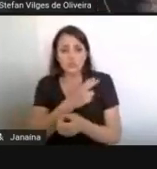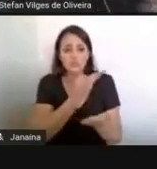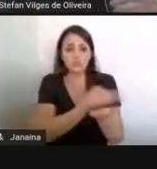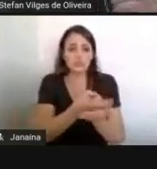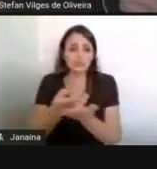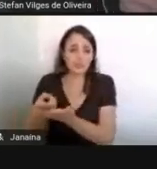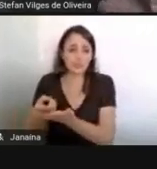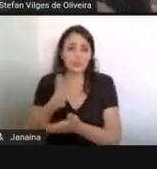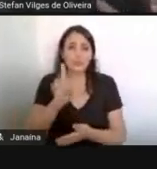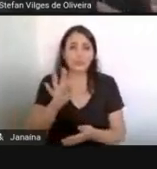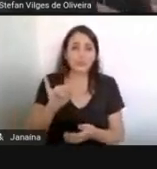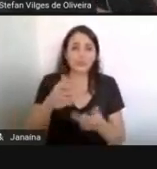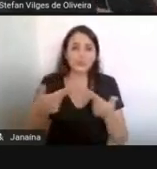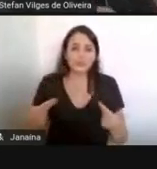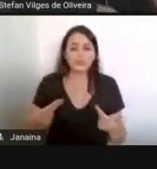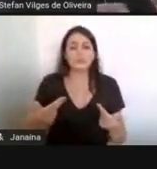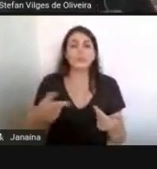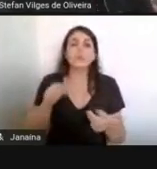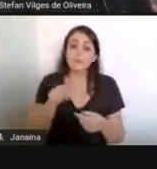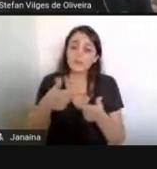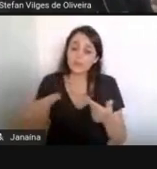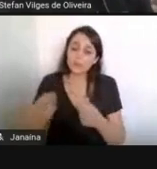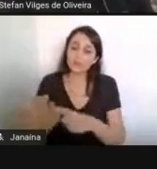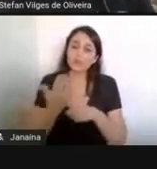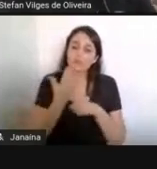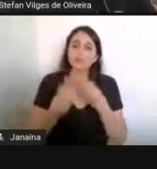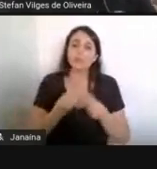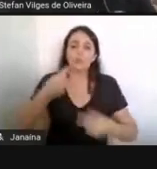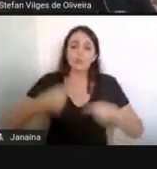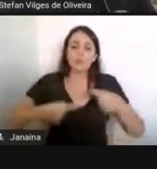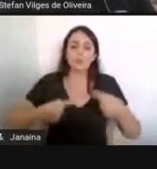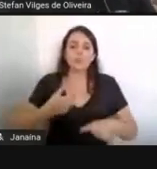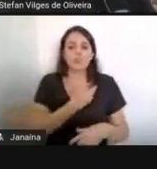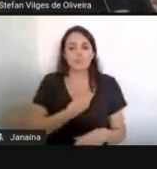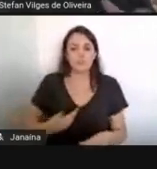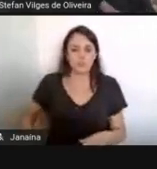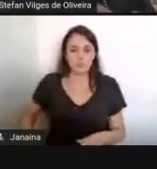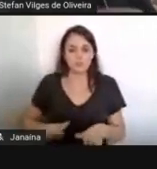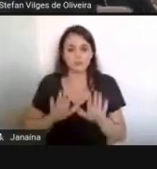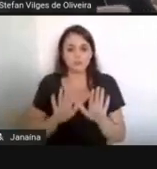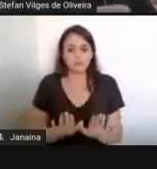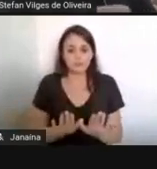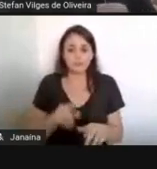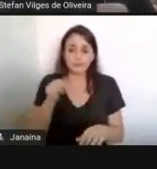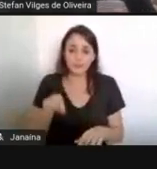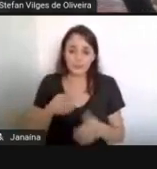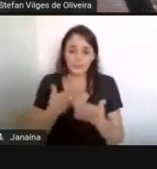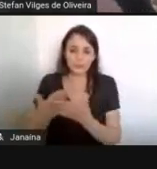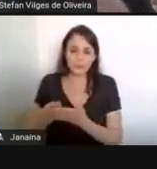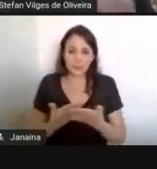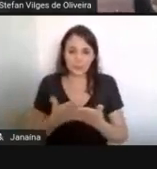que podem ajudar as políticas públicas. No entanto, a gente, com esse estudo que